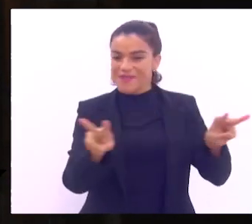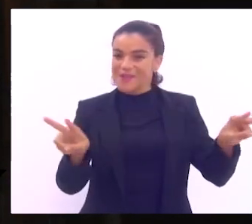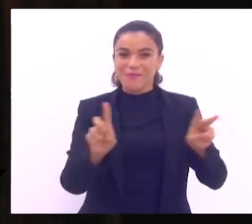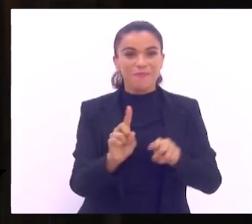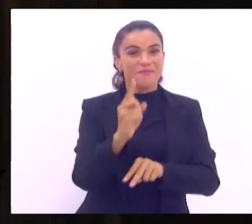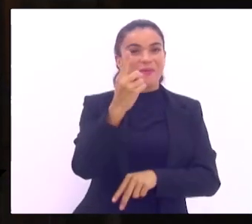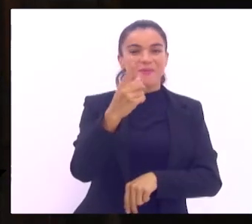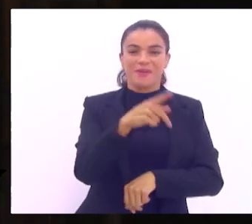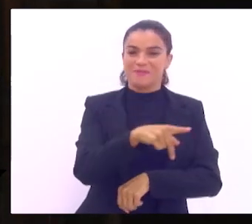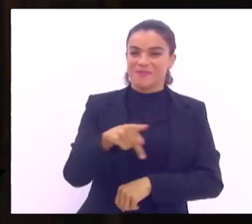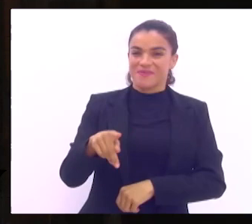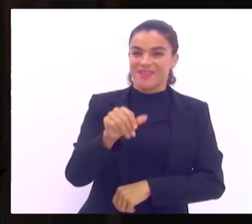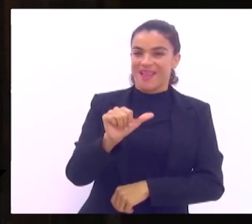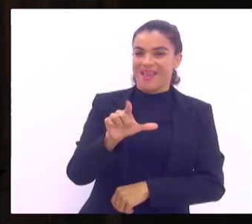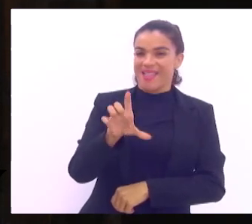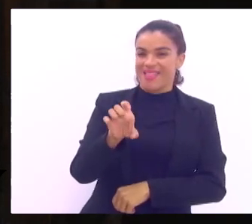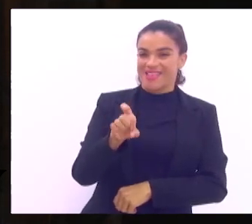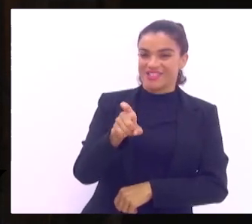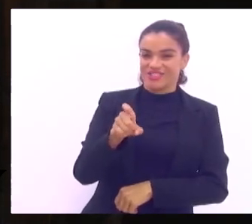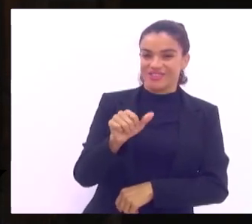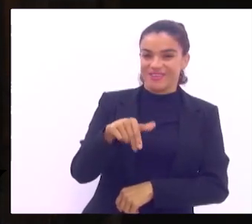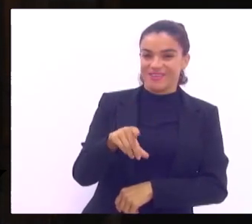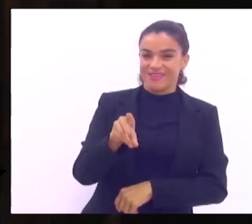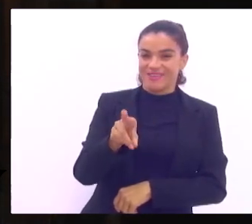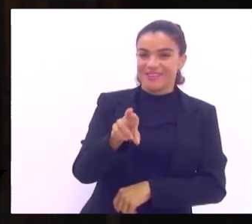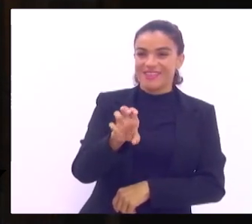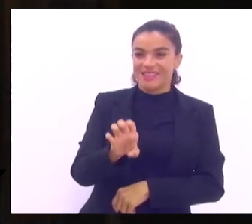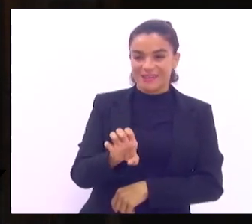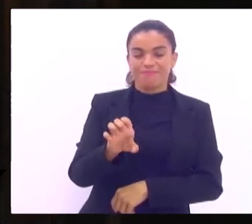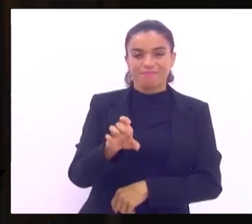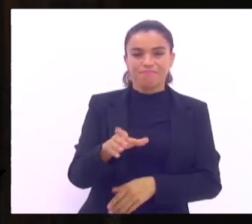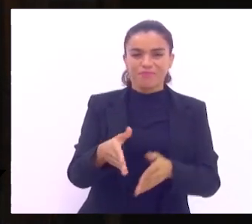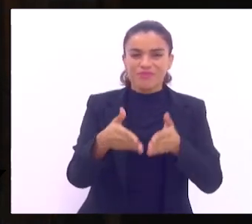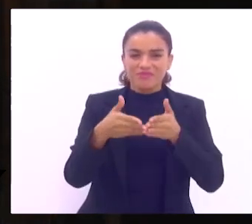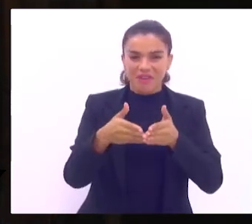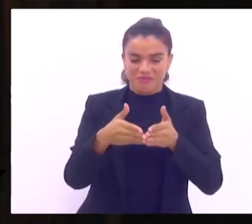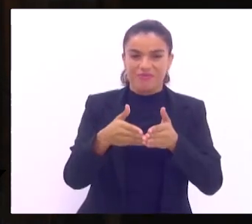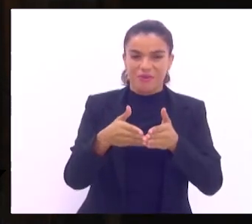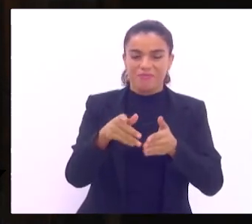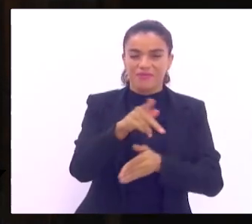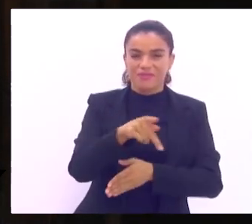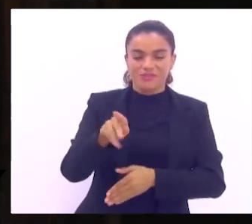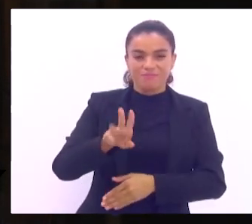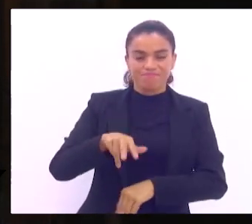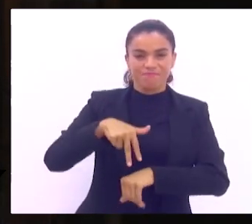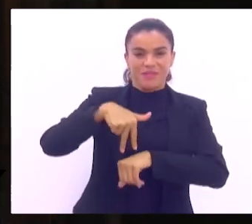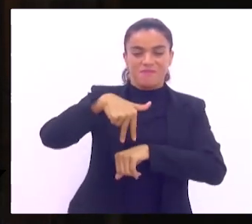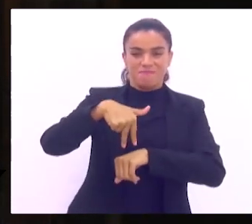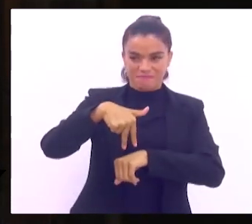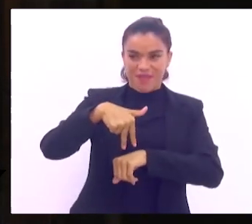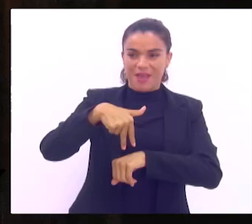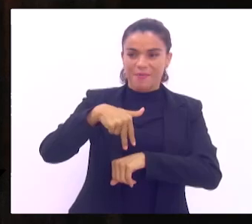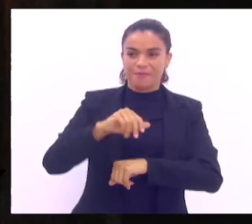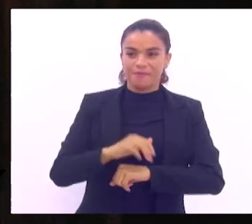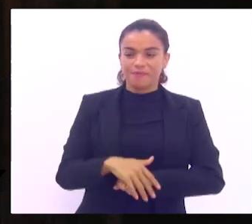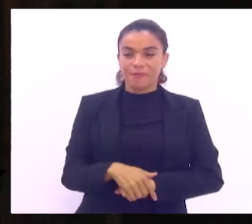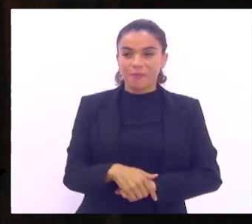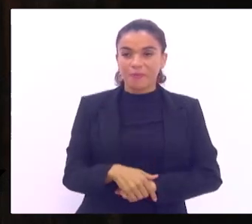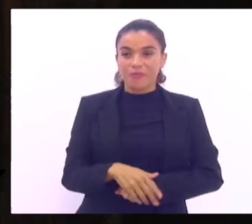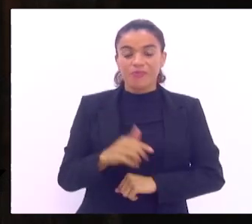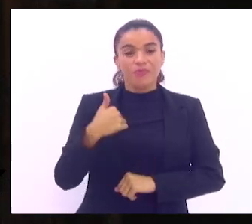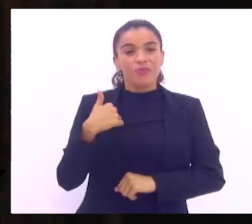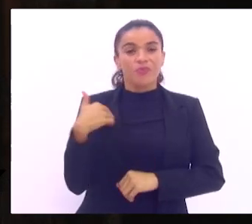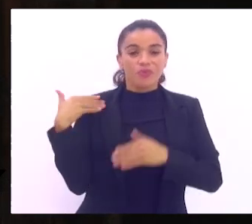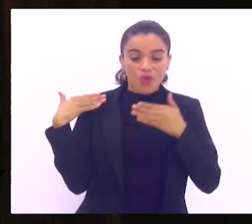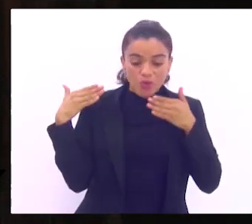primeiro professor, Alexandre, que se encontra lá. Por favor, professor Alexandre, podia ficar em pé. Quando eu cheguei na